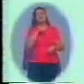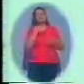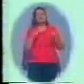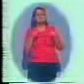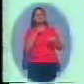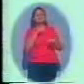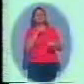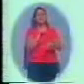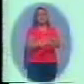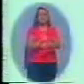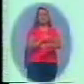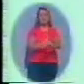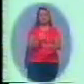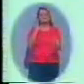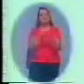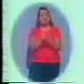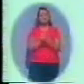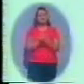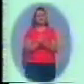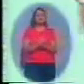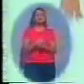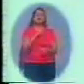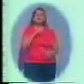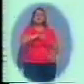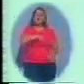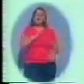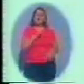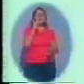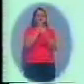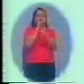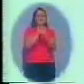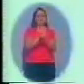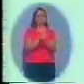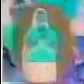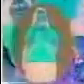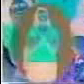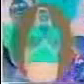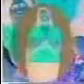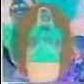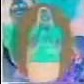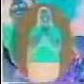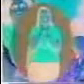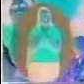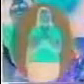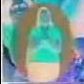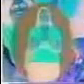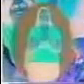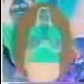Eu tenho uma raiva desses cursos de casal, encontro de noivo. Só fala assim, economia do lar.